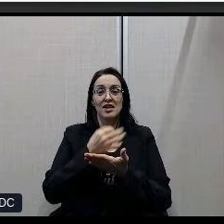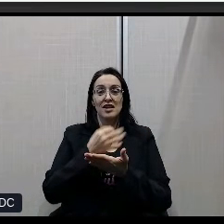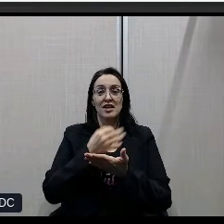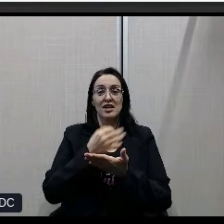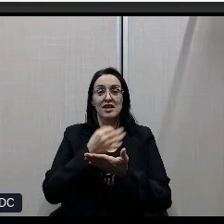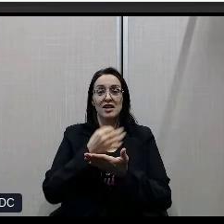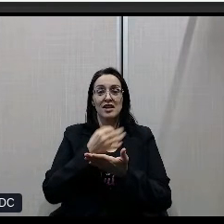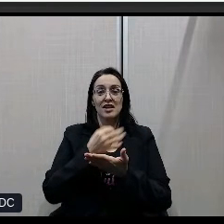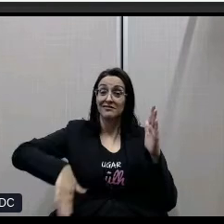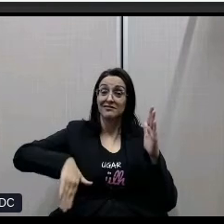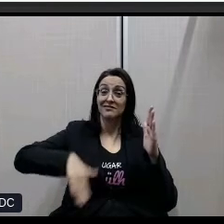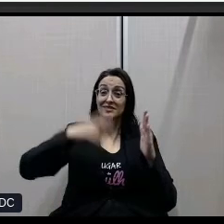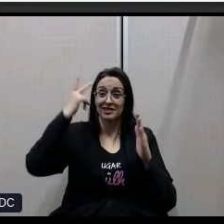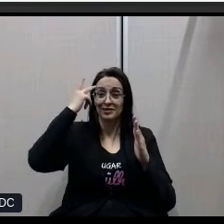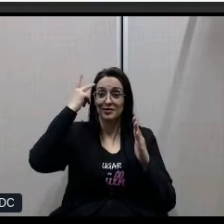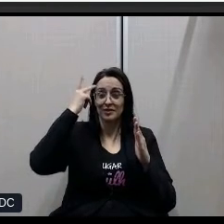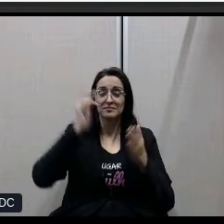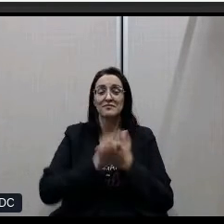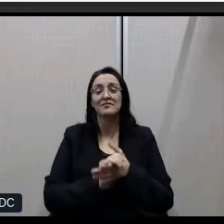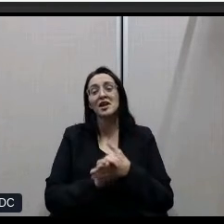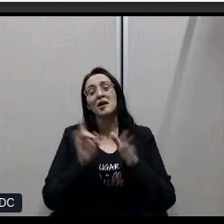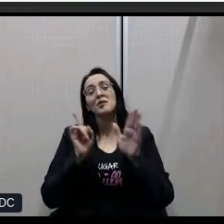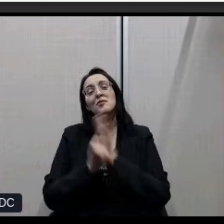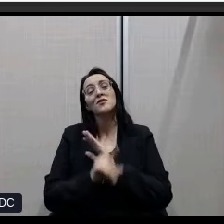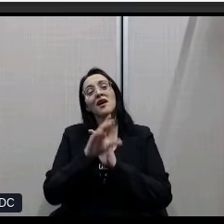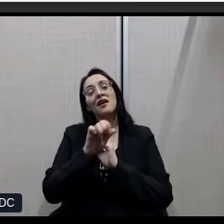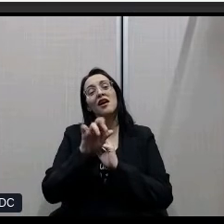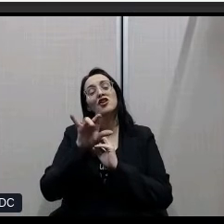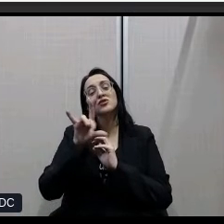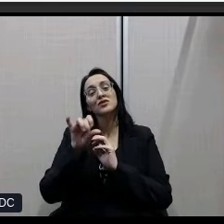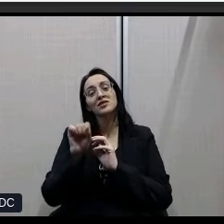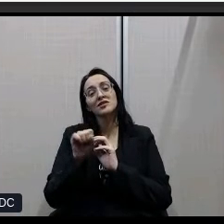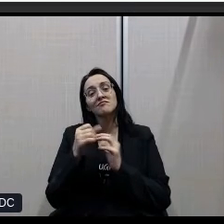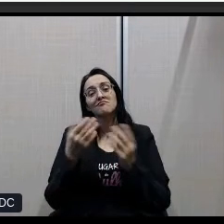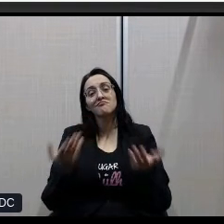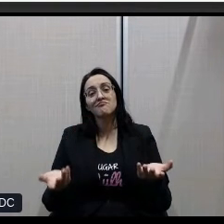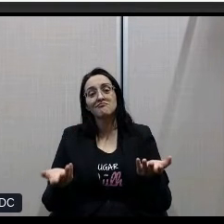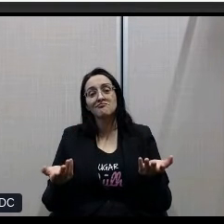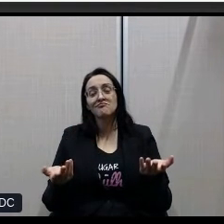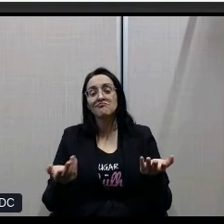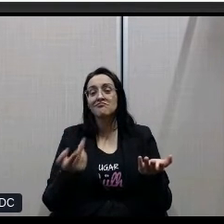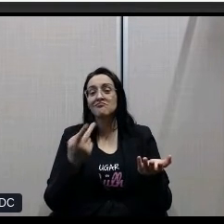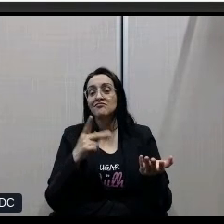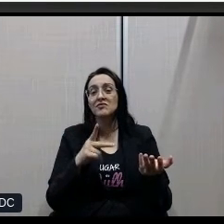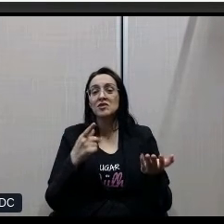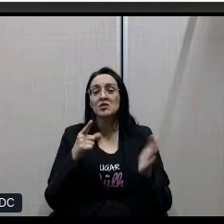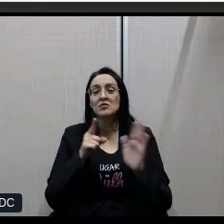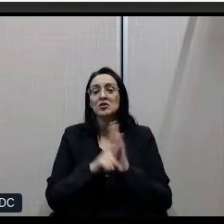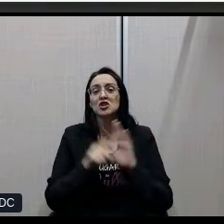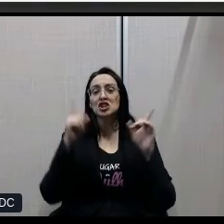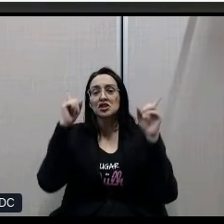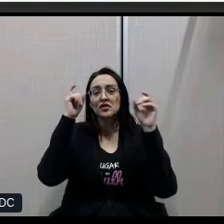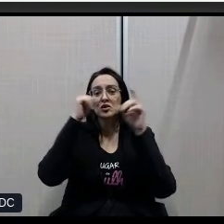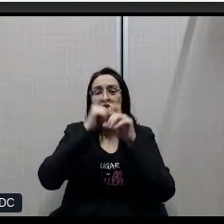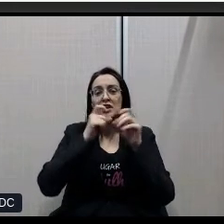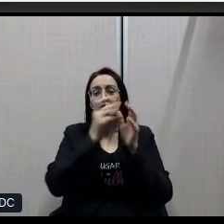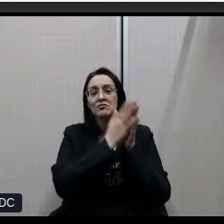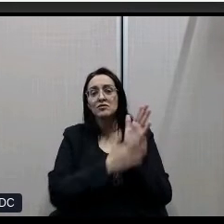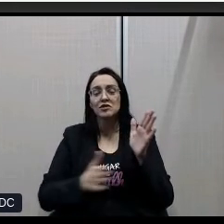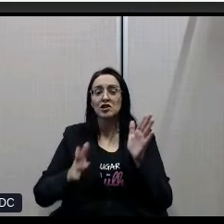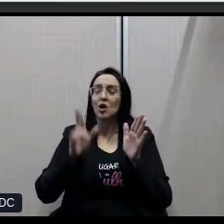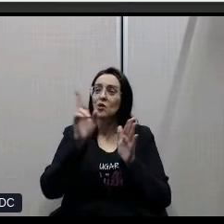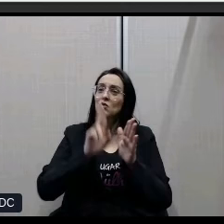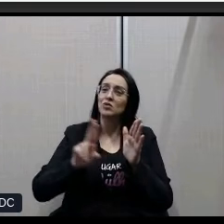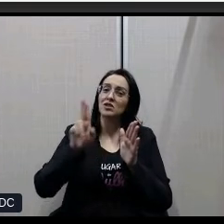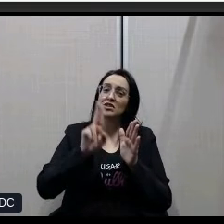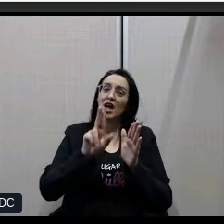Santos, no litoral de São Paulo. E aí eu perguntei para o Carlos quais são, ou eram, né, suas dificuldades durante o uso do que a